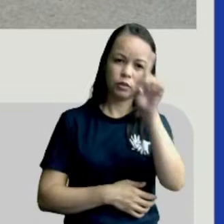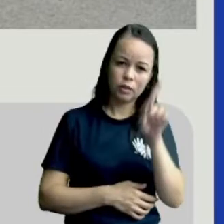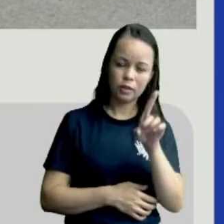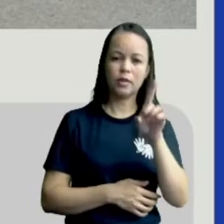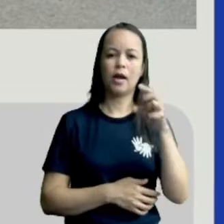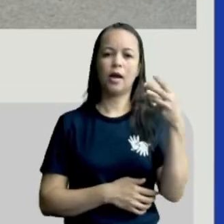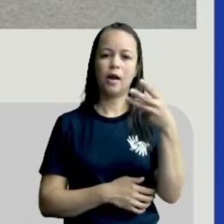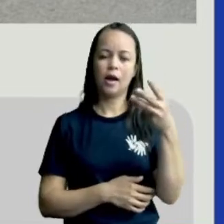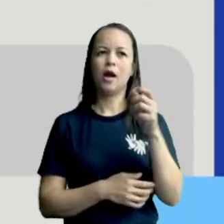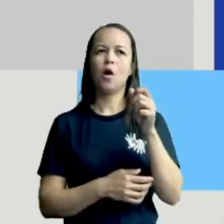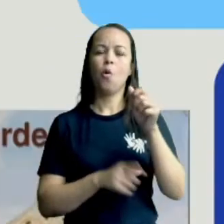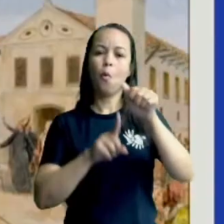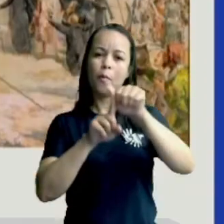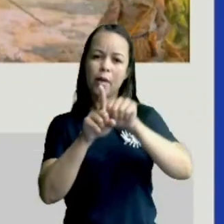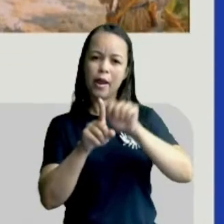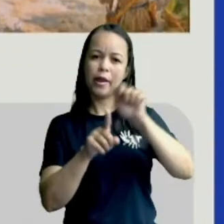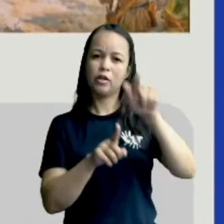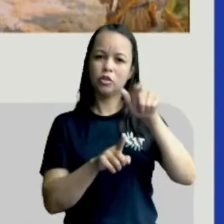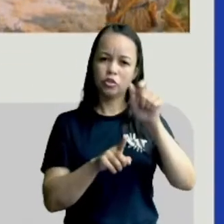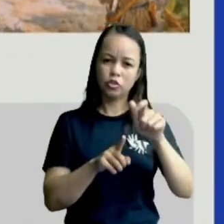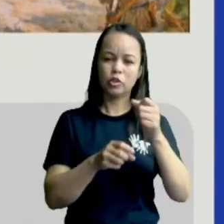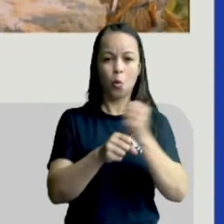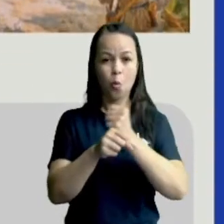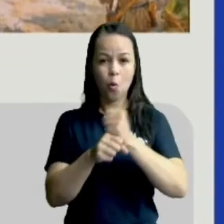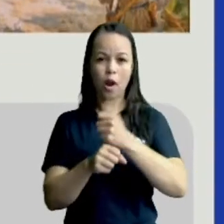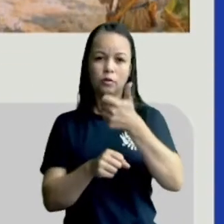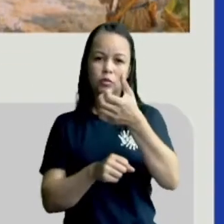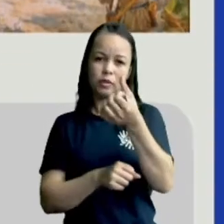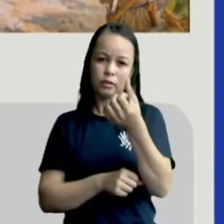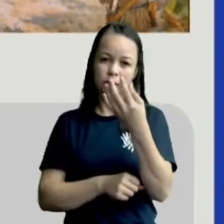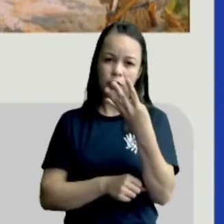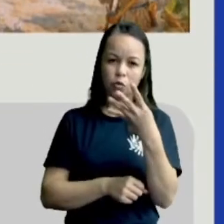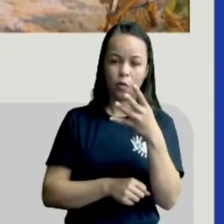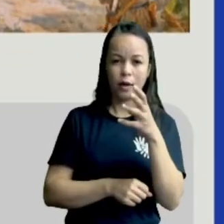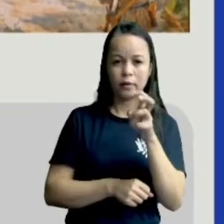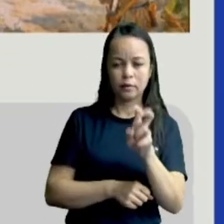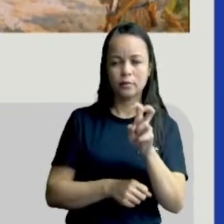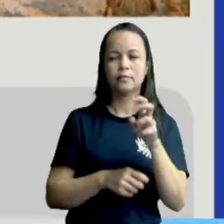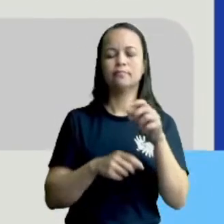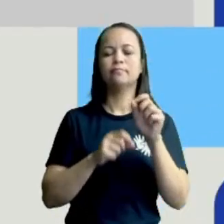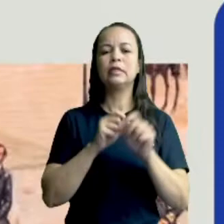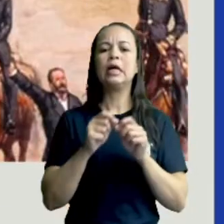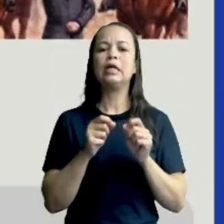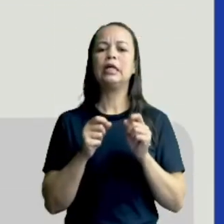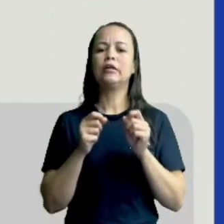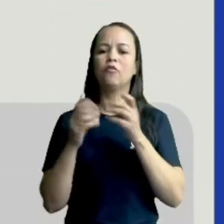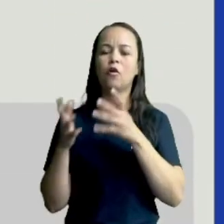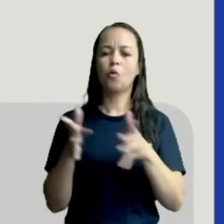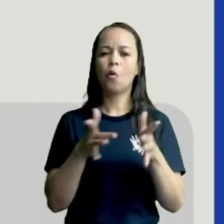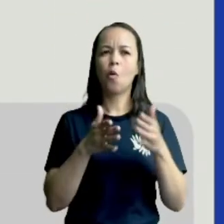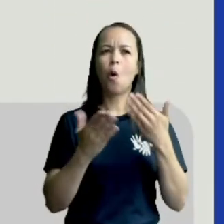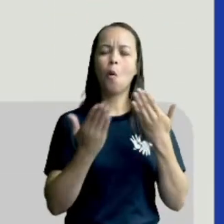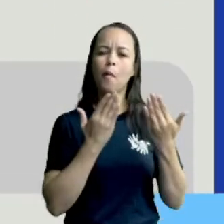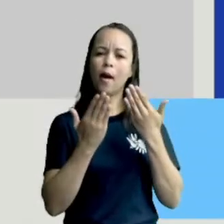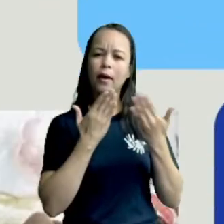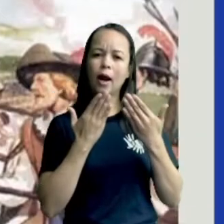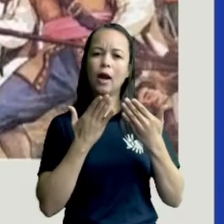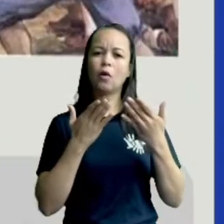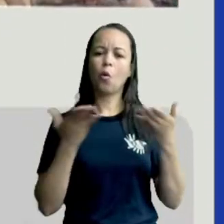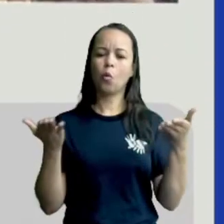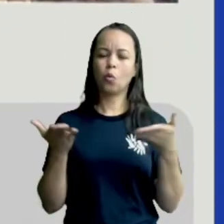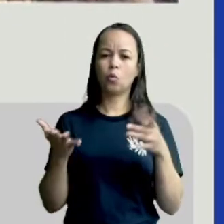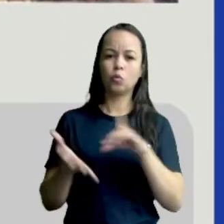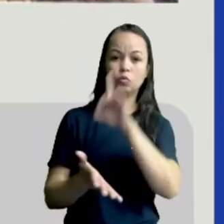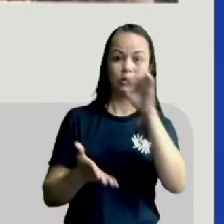fazer uma relação dessa data com os dias de hoje, aqui. Eu quero que vocês prestem bem atenção